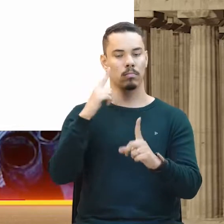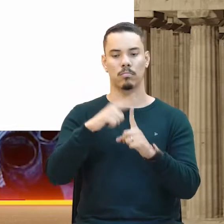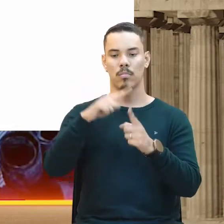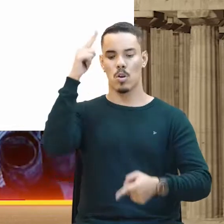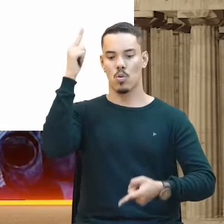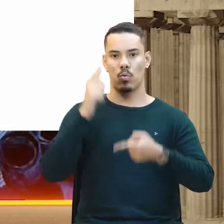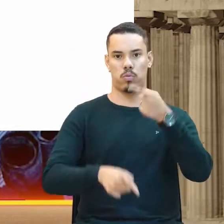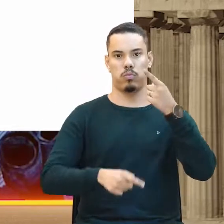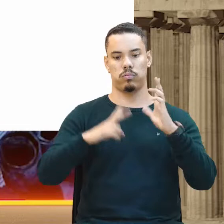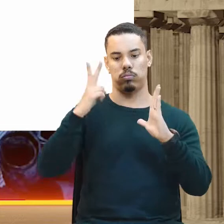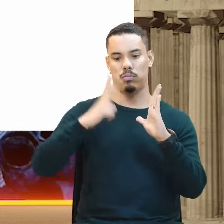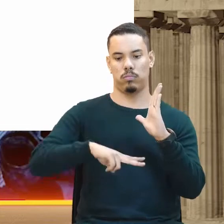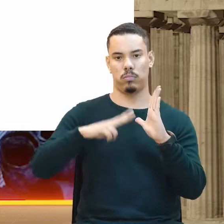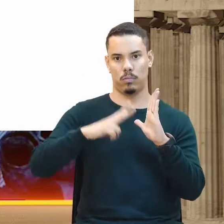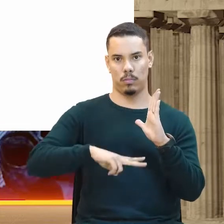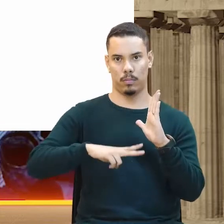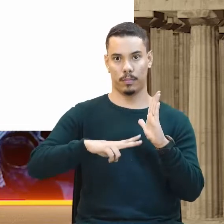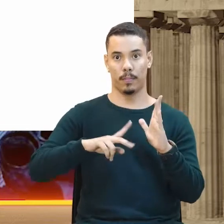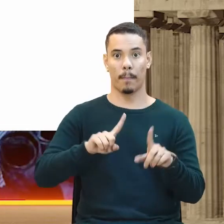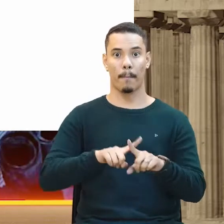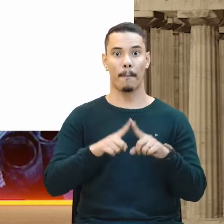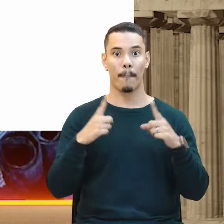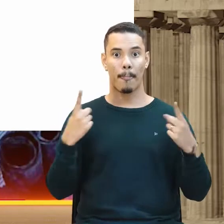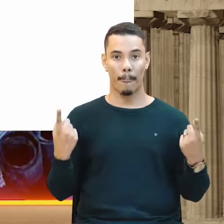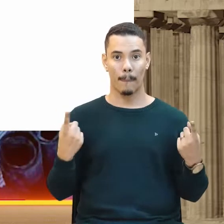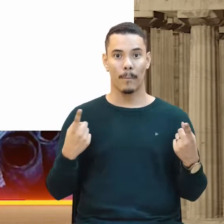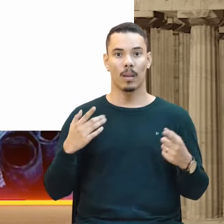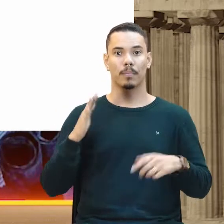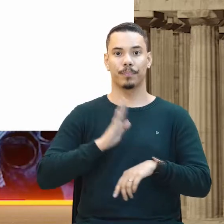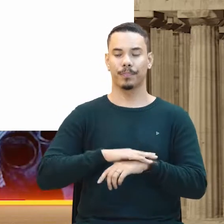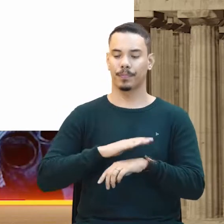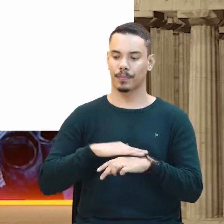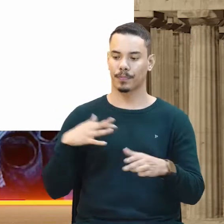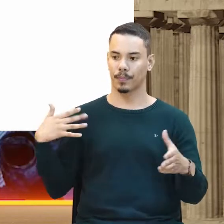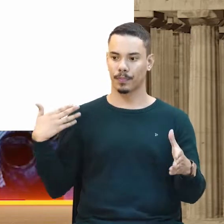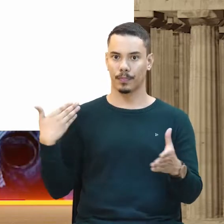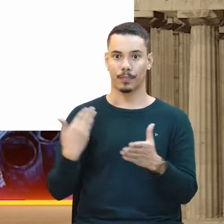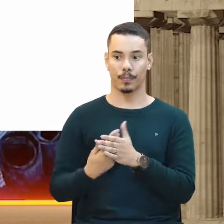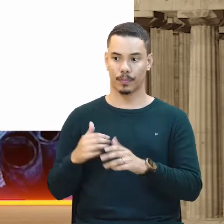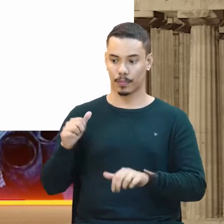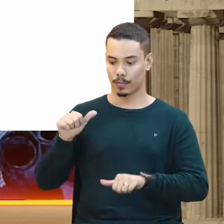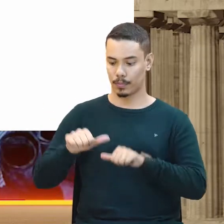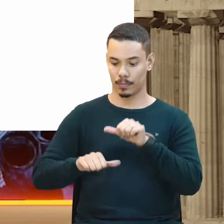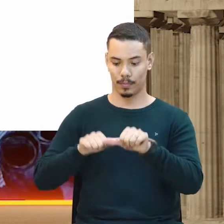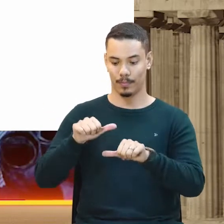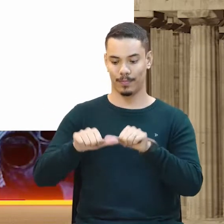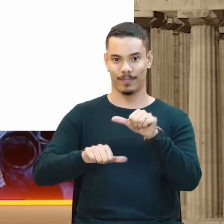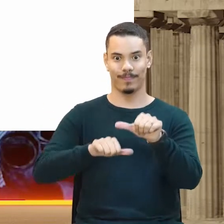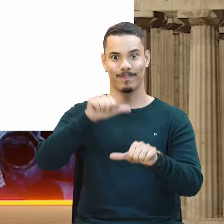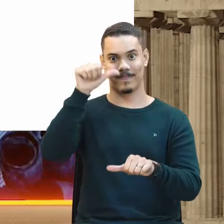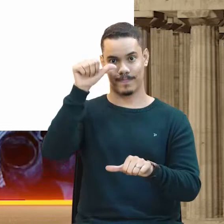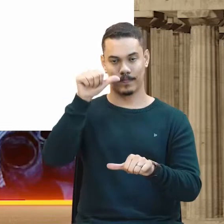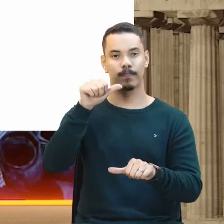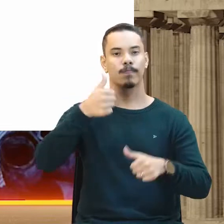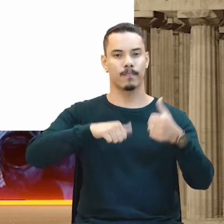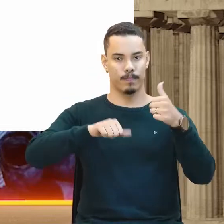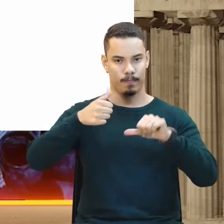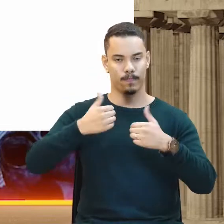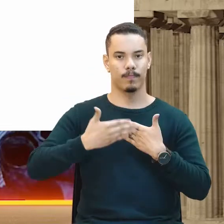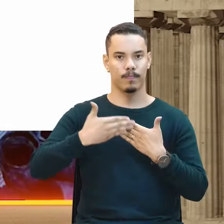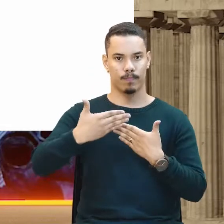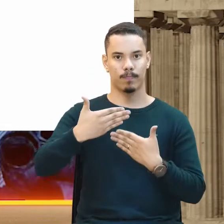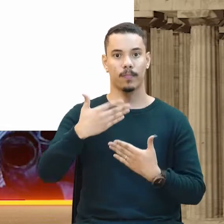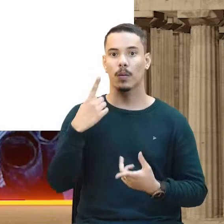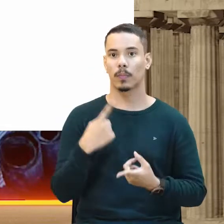dessas obras. Só que isso, com o tempo, veio a mudar, que a gente vai até analisar melhor durante a aula. Por